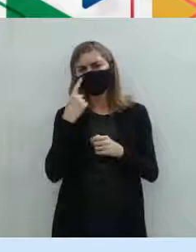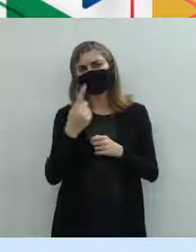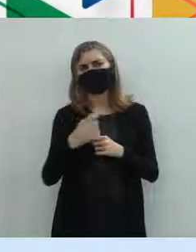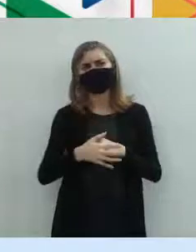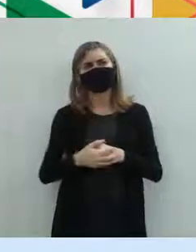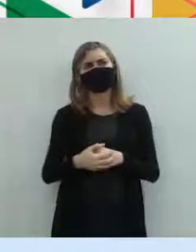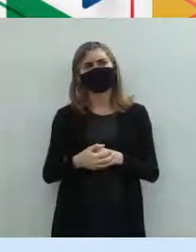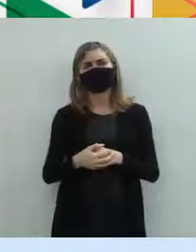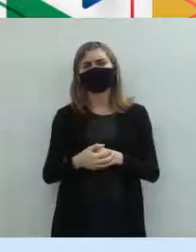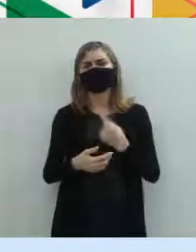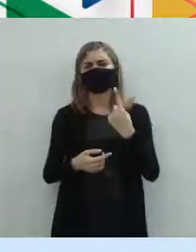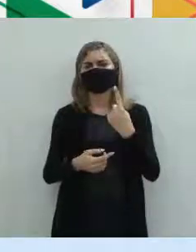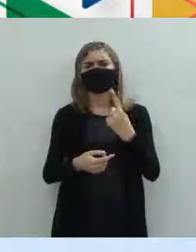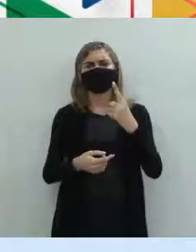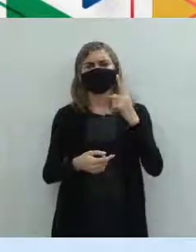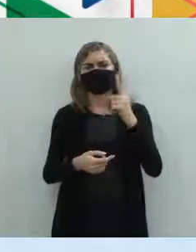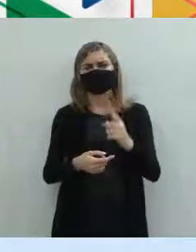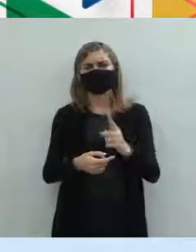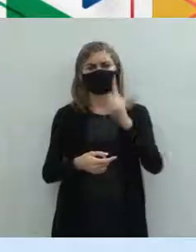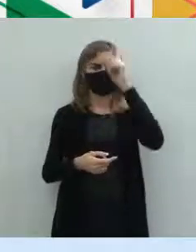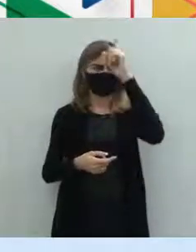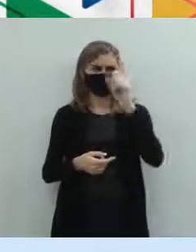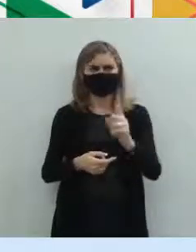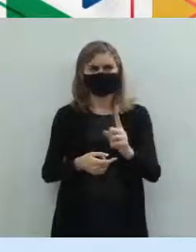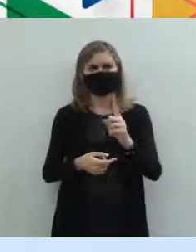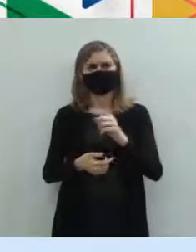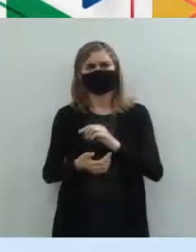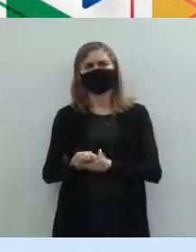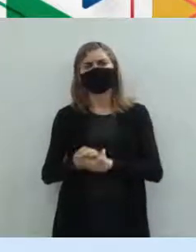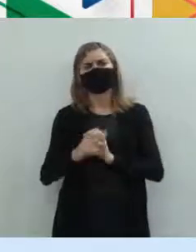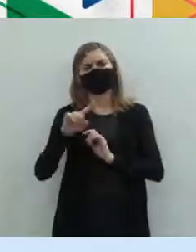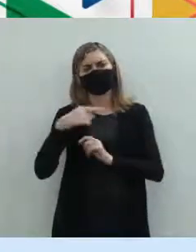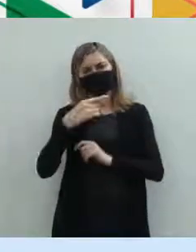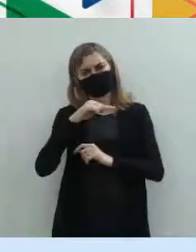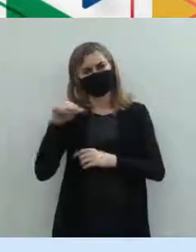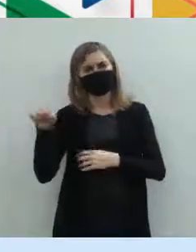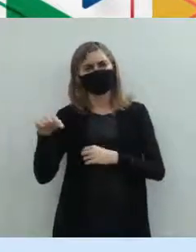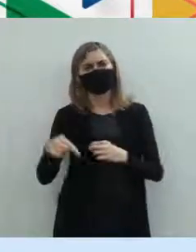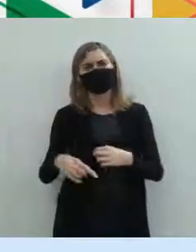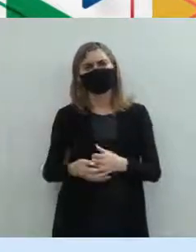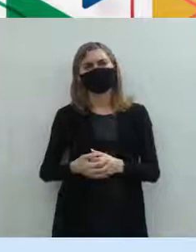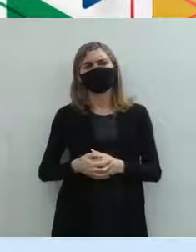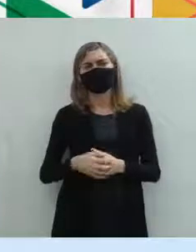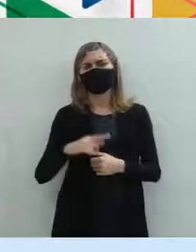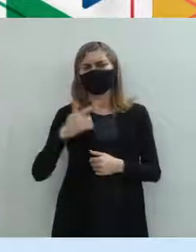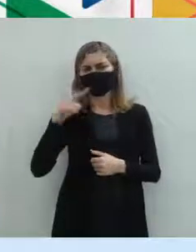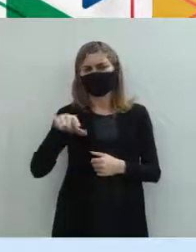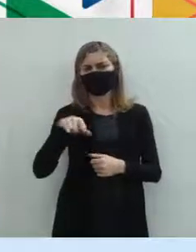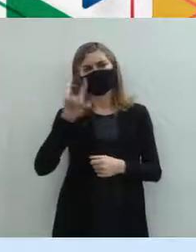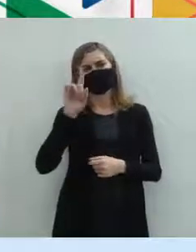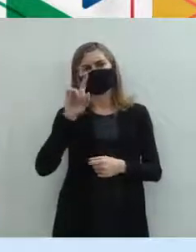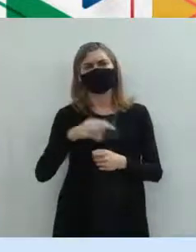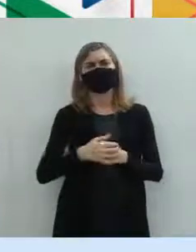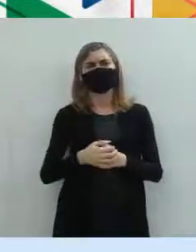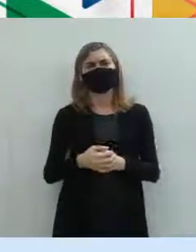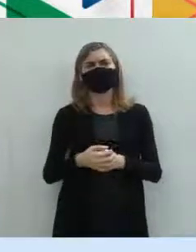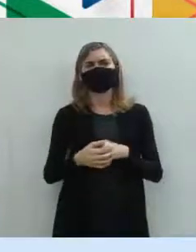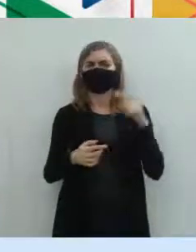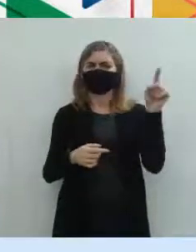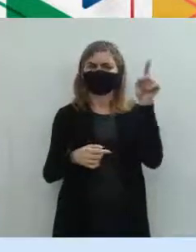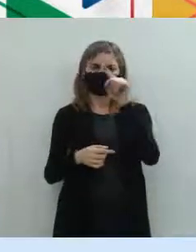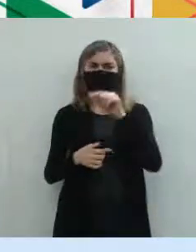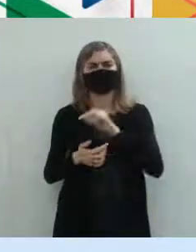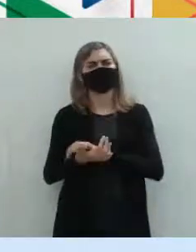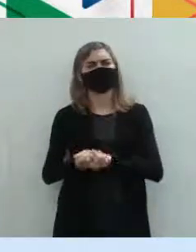Olha lá. Primeiramente eu vou desenhar uma linha vertical. Depois outra horizontal. Depois outra vertical. E em seguida